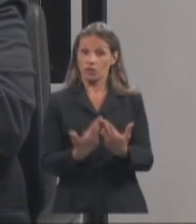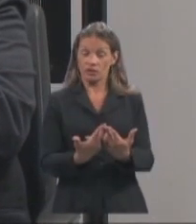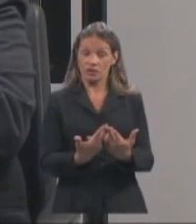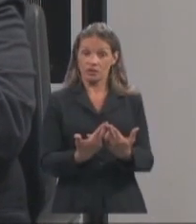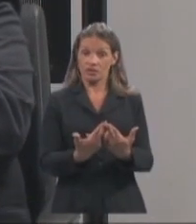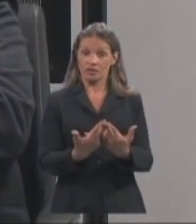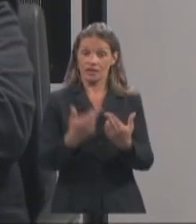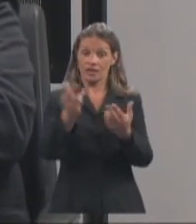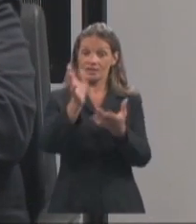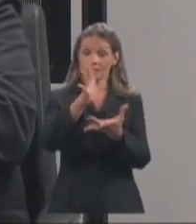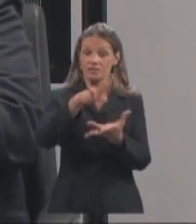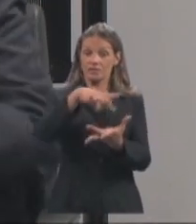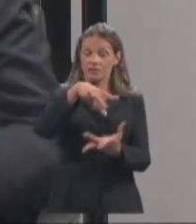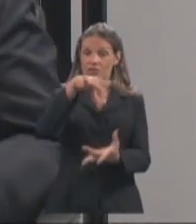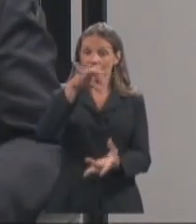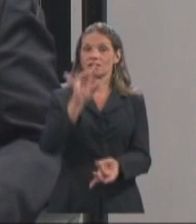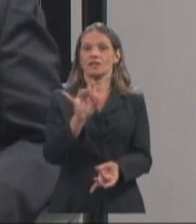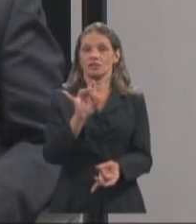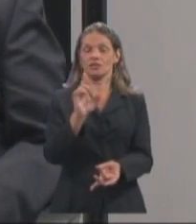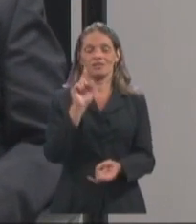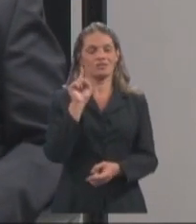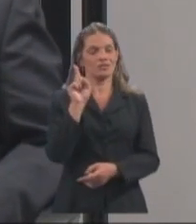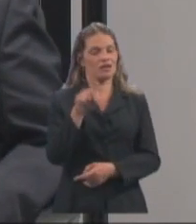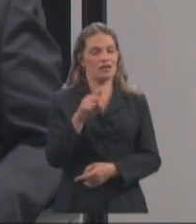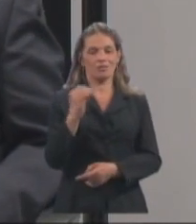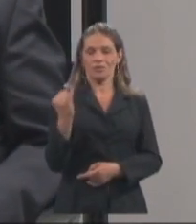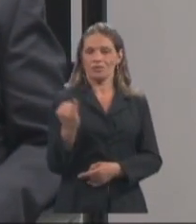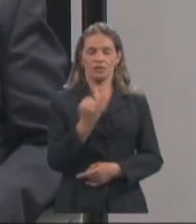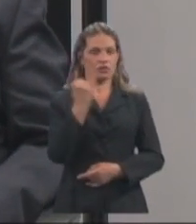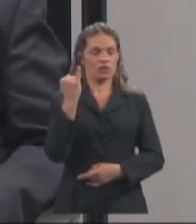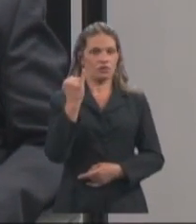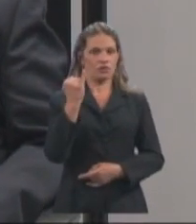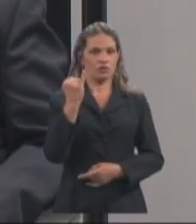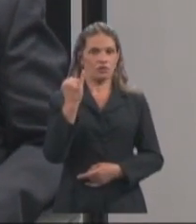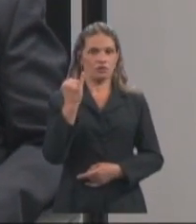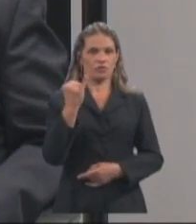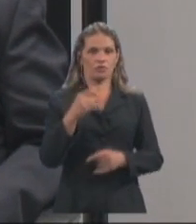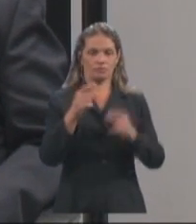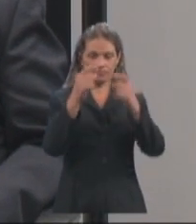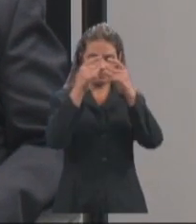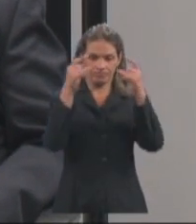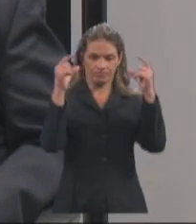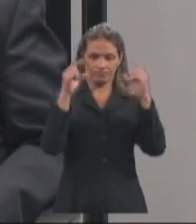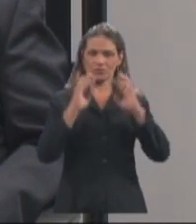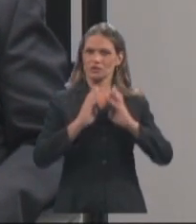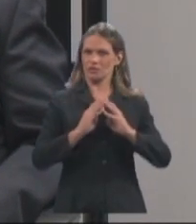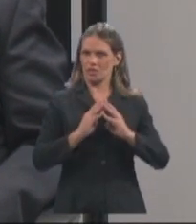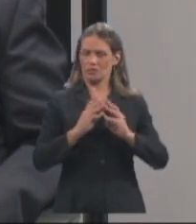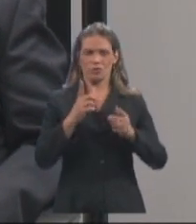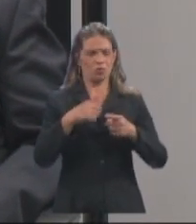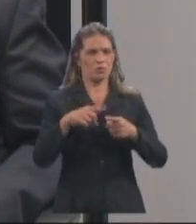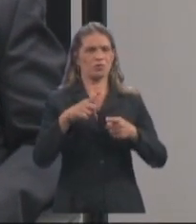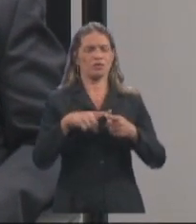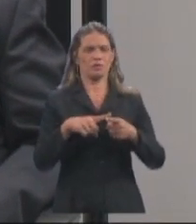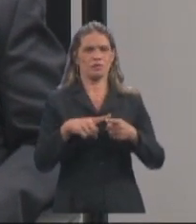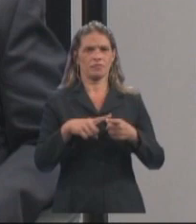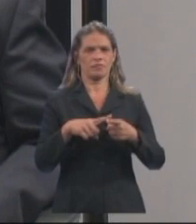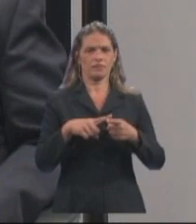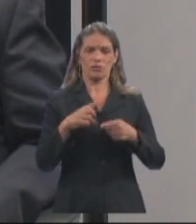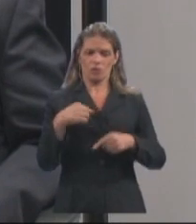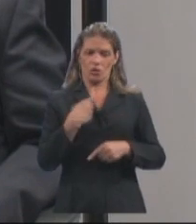da espiritualidade esse é outro ponto fundamental o paciente tá com o seu córtex frontal debilitado e